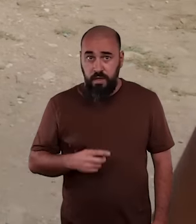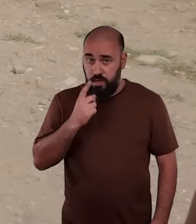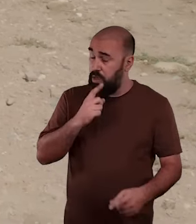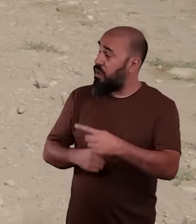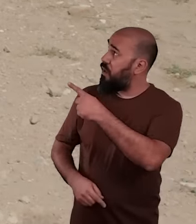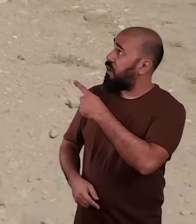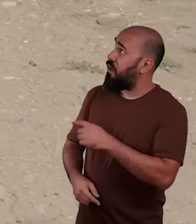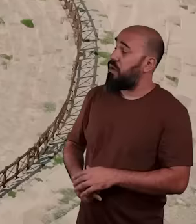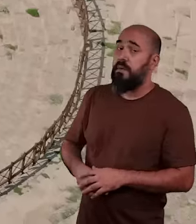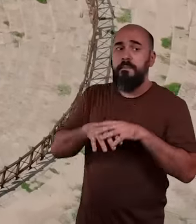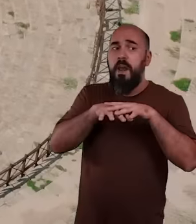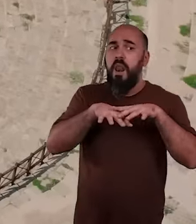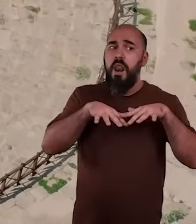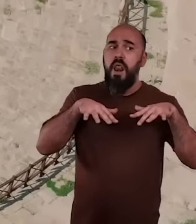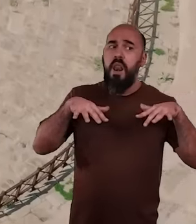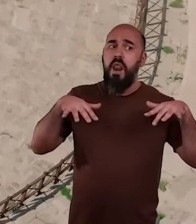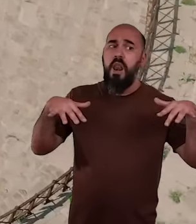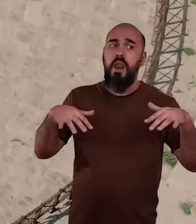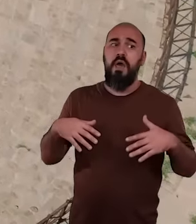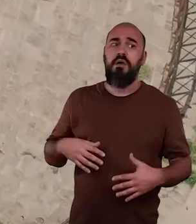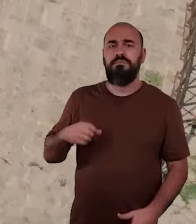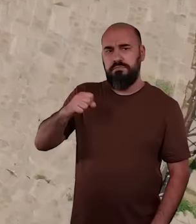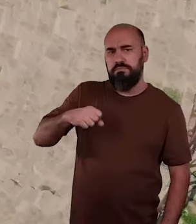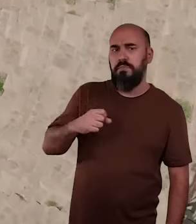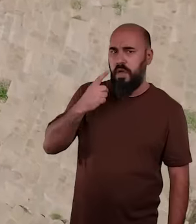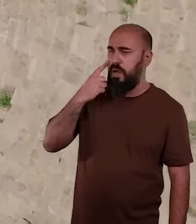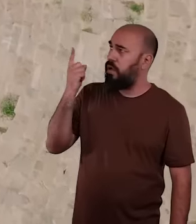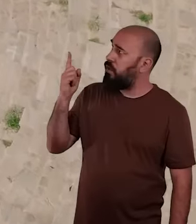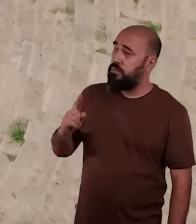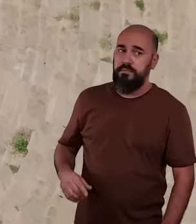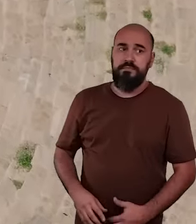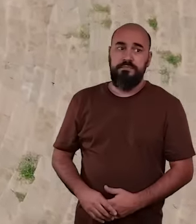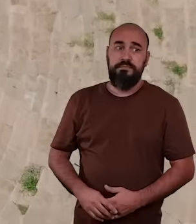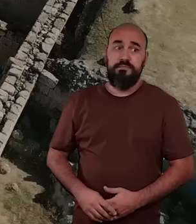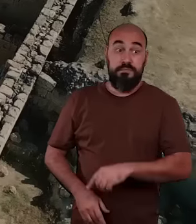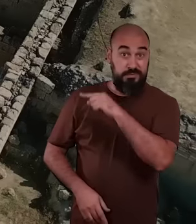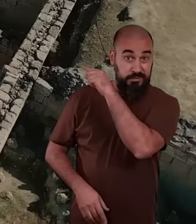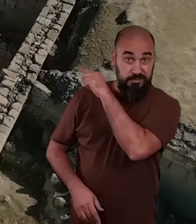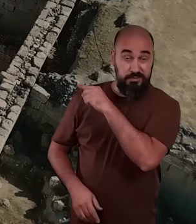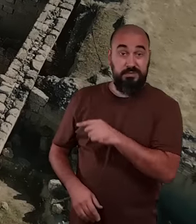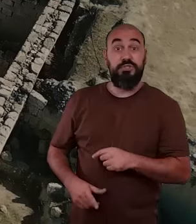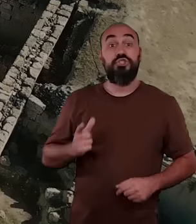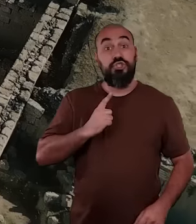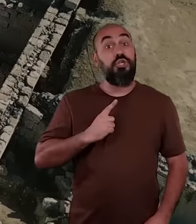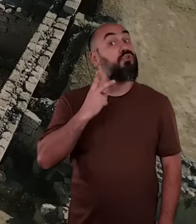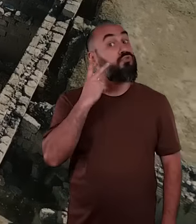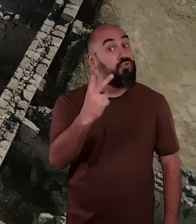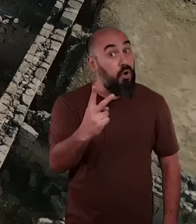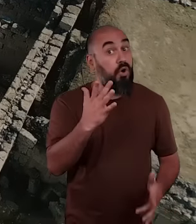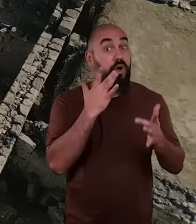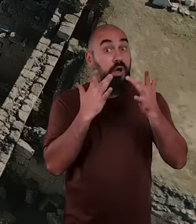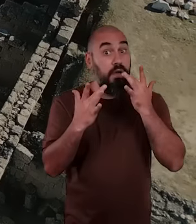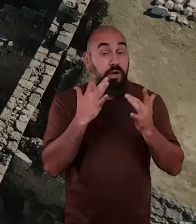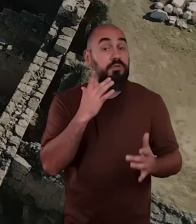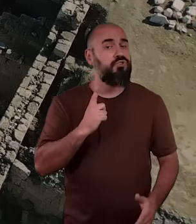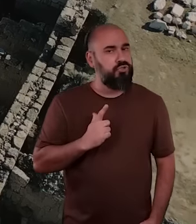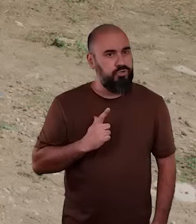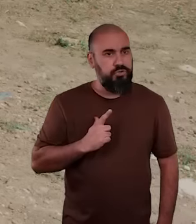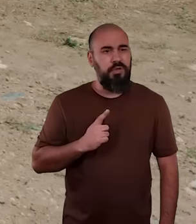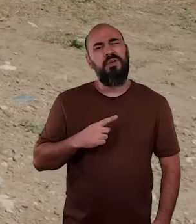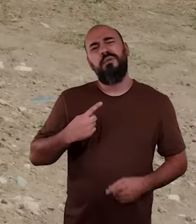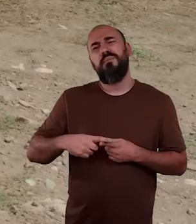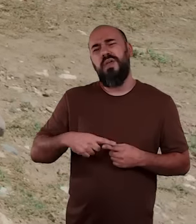arquibancadas dele? Ele apontou que sim. E esse teatro era um dos 2 teatros que havia aqui na cidade, que